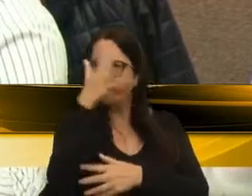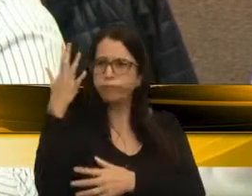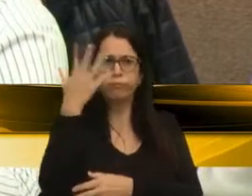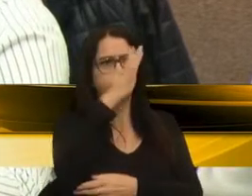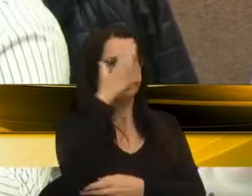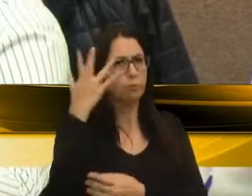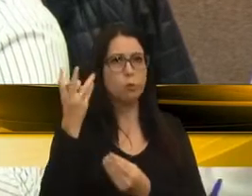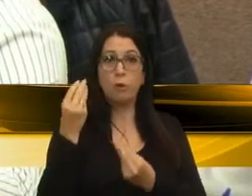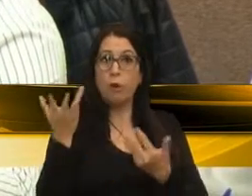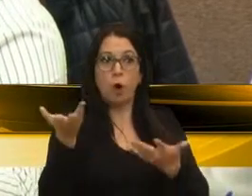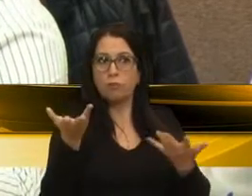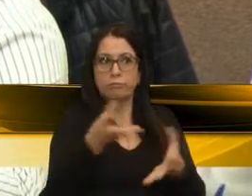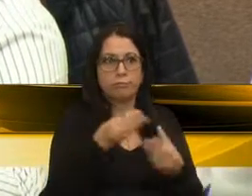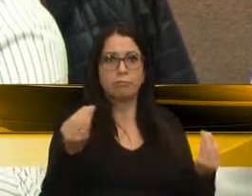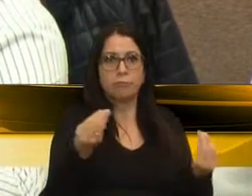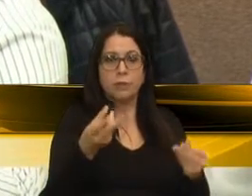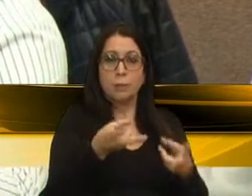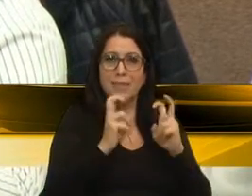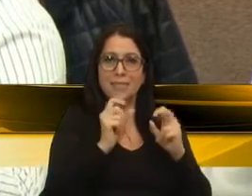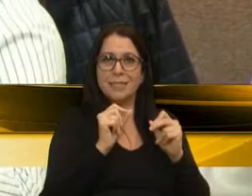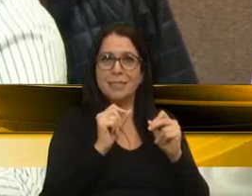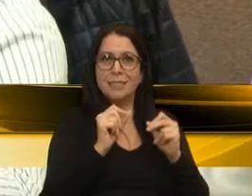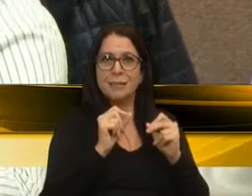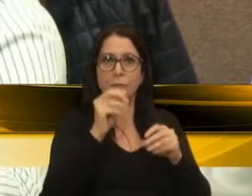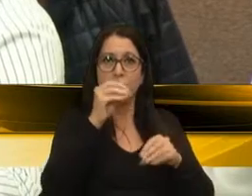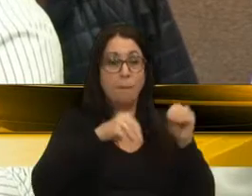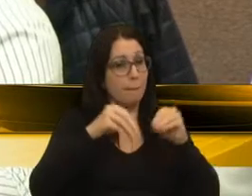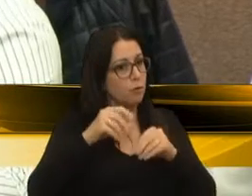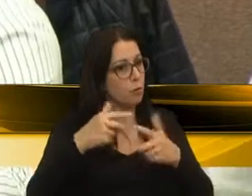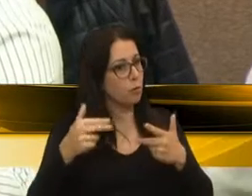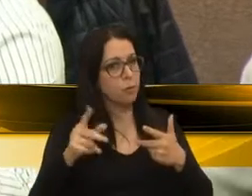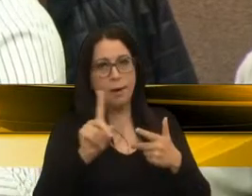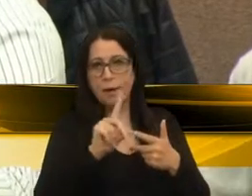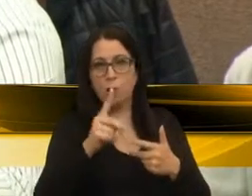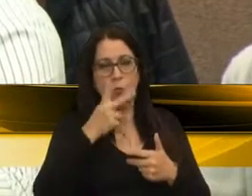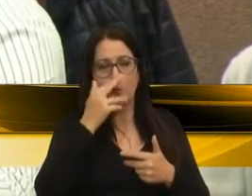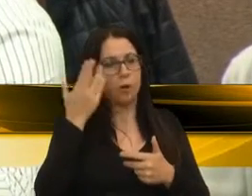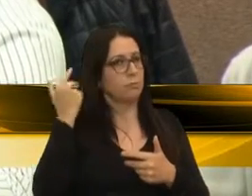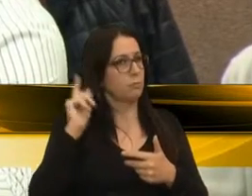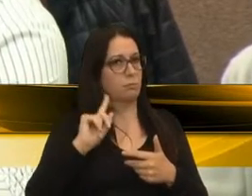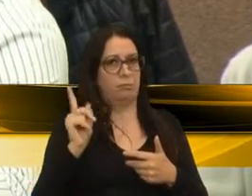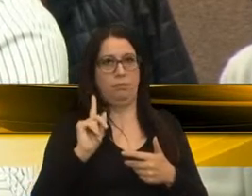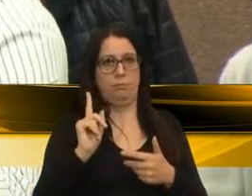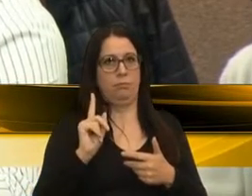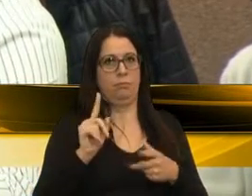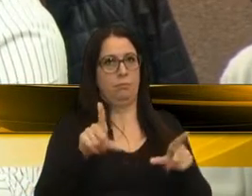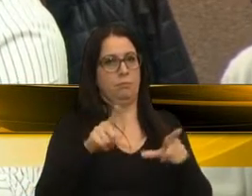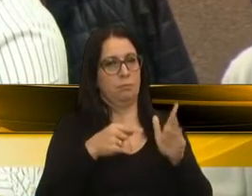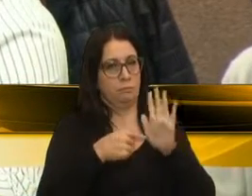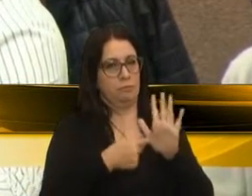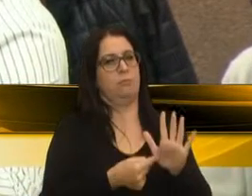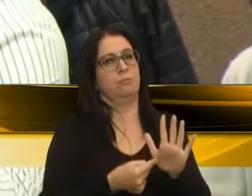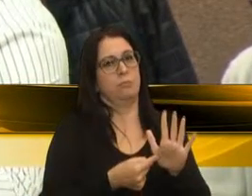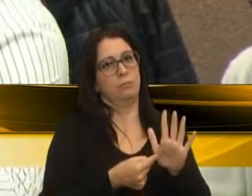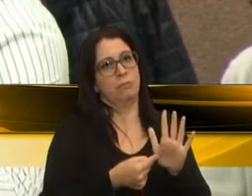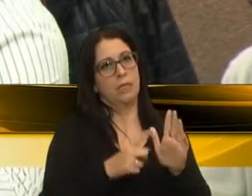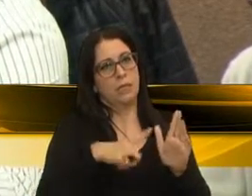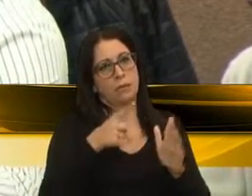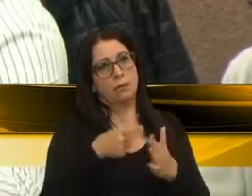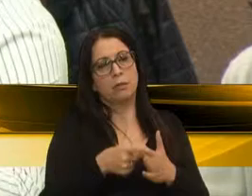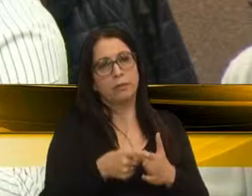tinha muitas situações. A gente percebe o replantio de algumas árvores, mas não na quantidade que estão nos laudos apontados e que